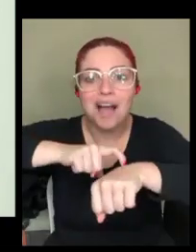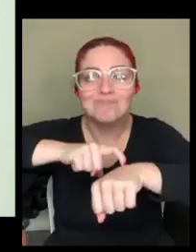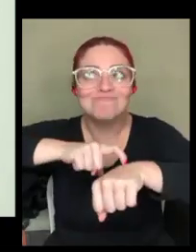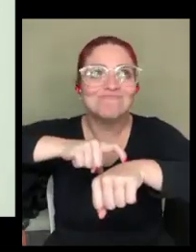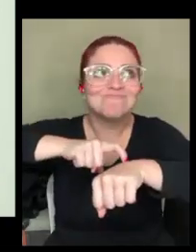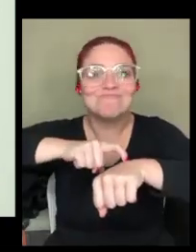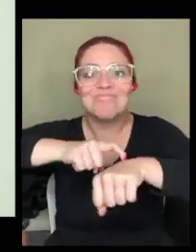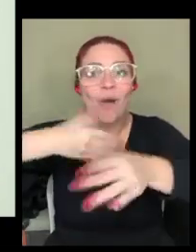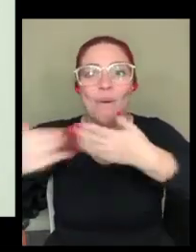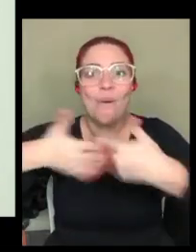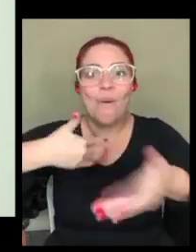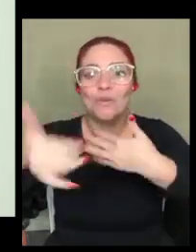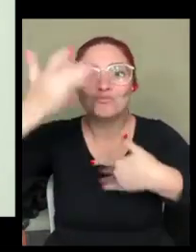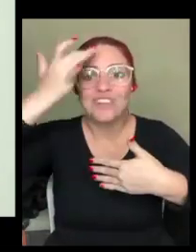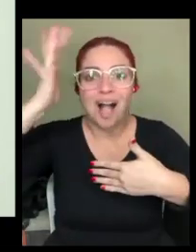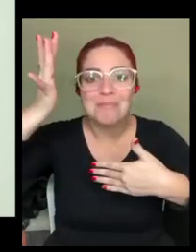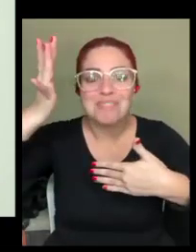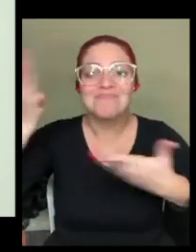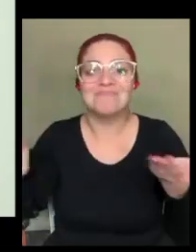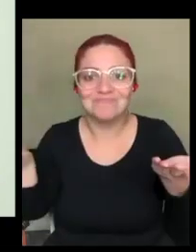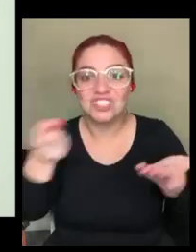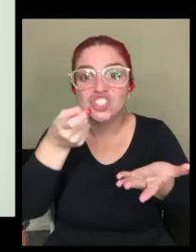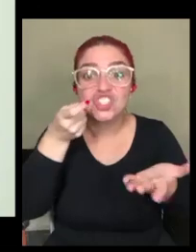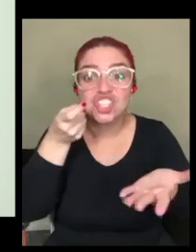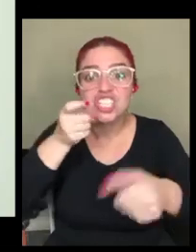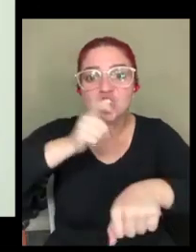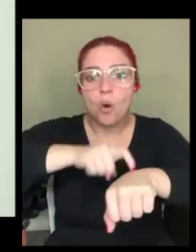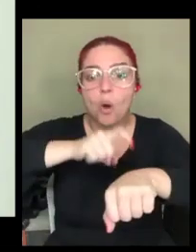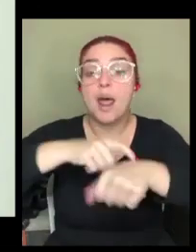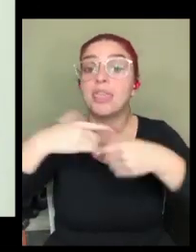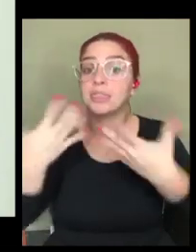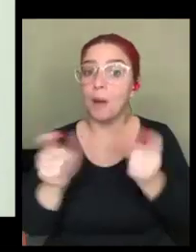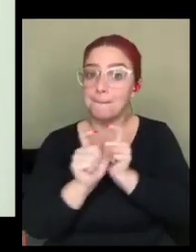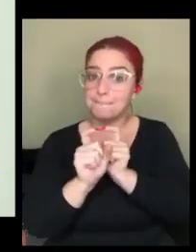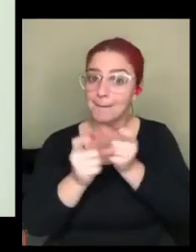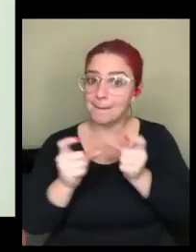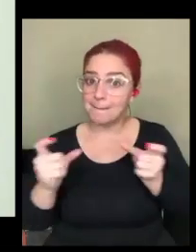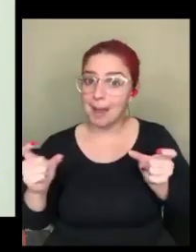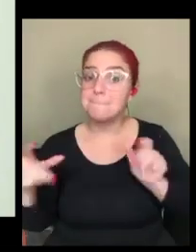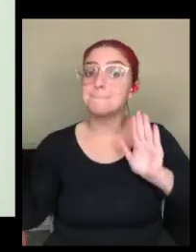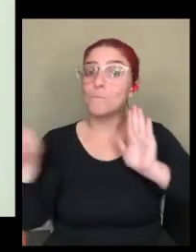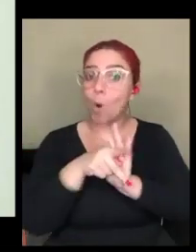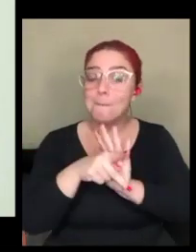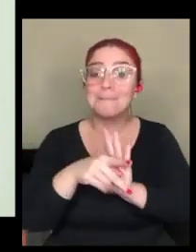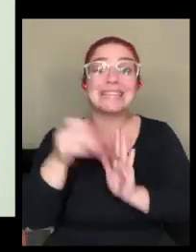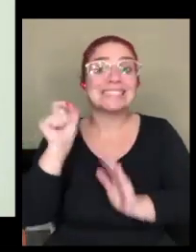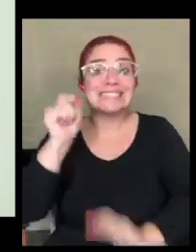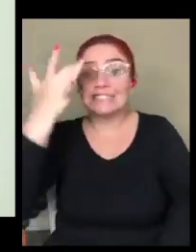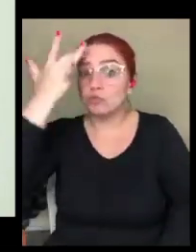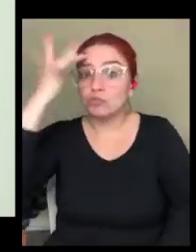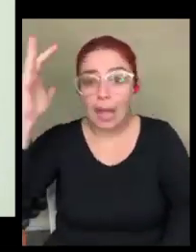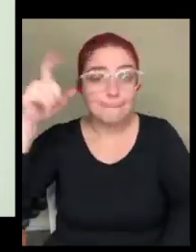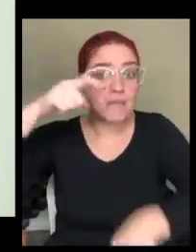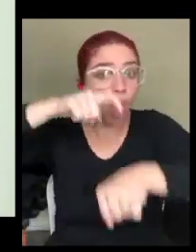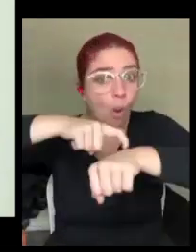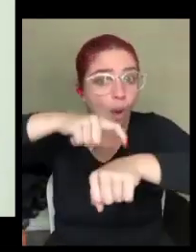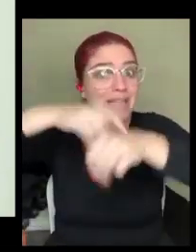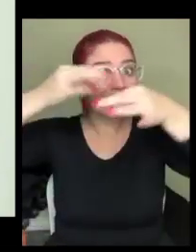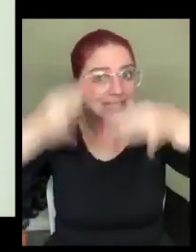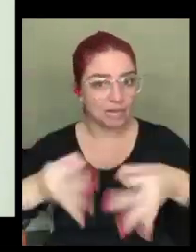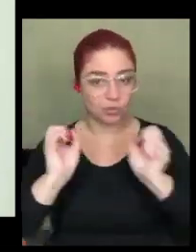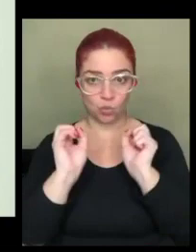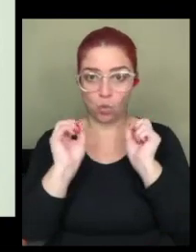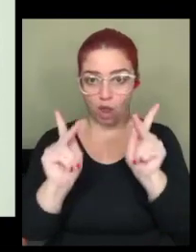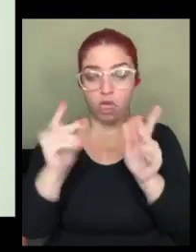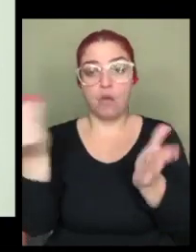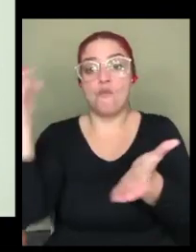horas? Significa que pode ser por qualquer valor. Mas agora nós vamos então escrever uma expressão algébrica generalizada, porque